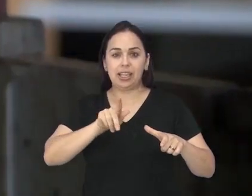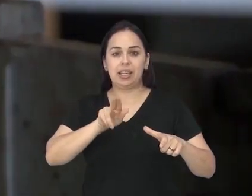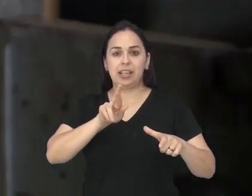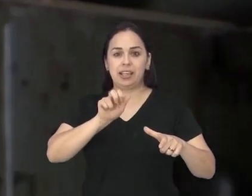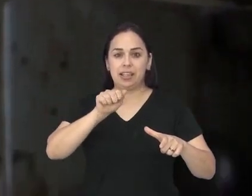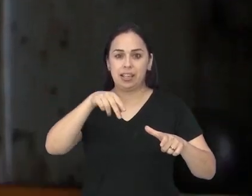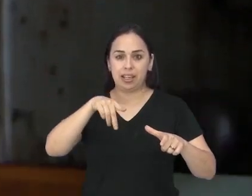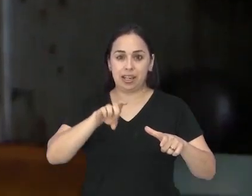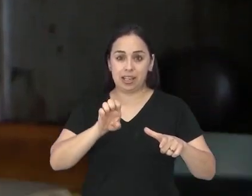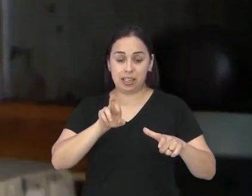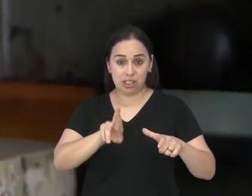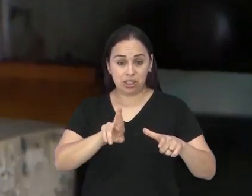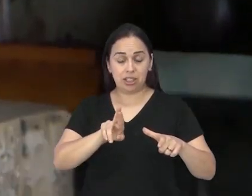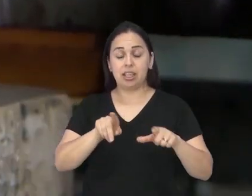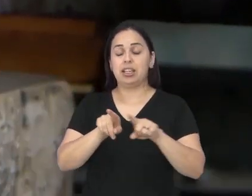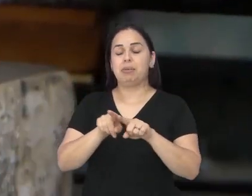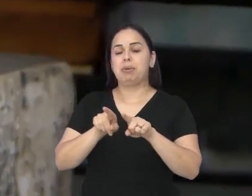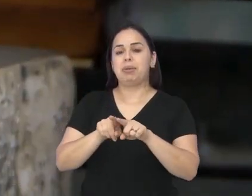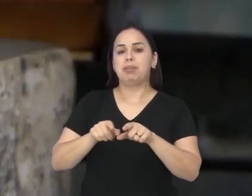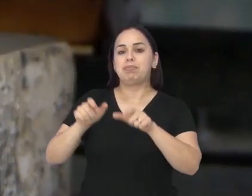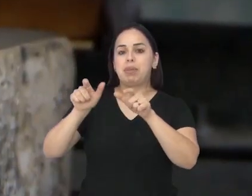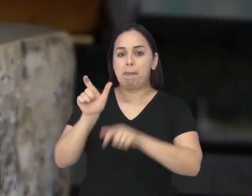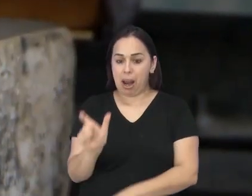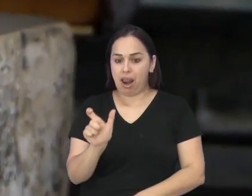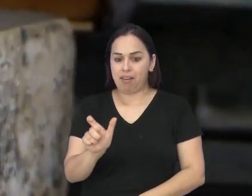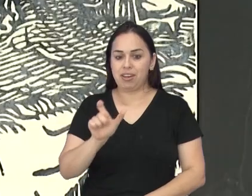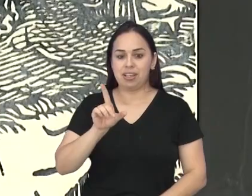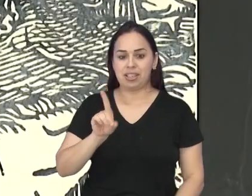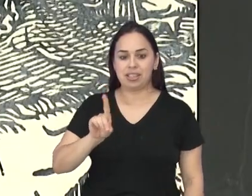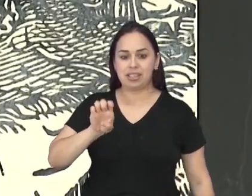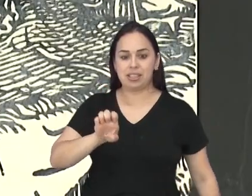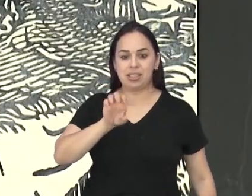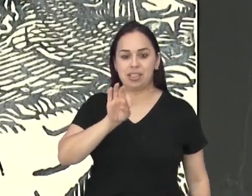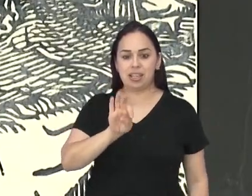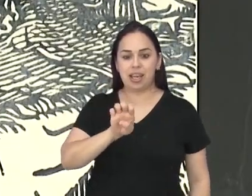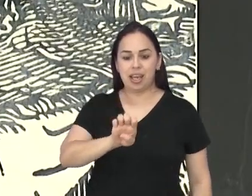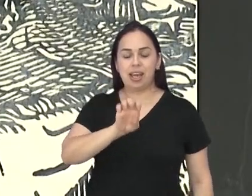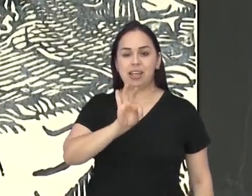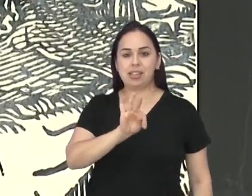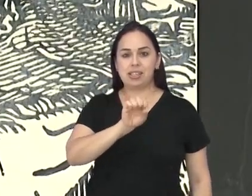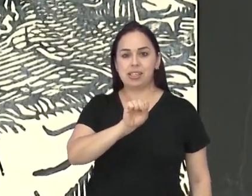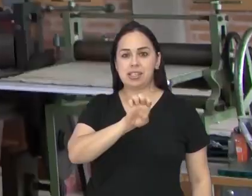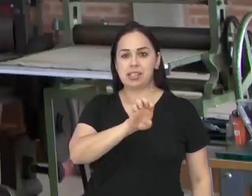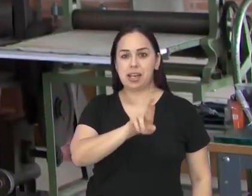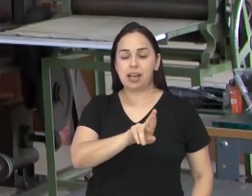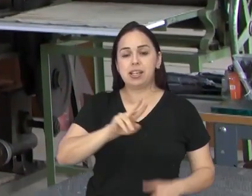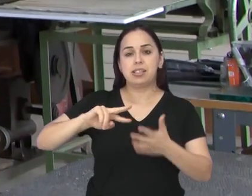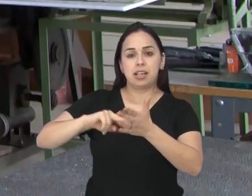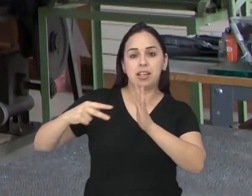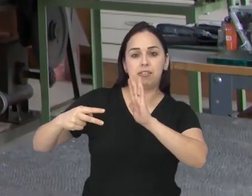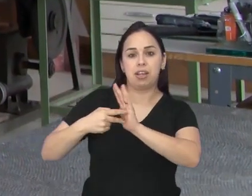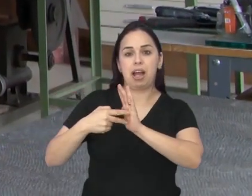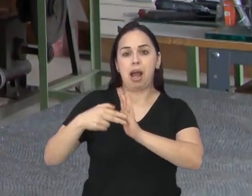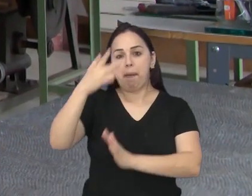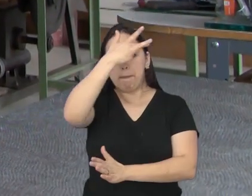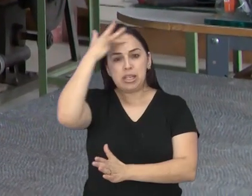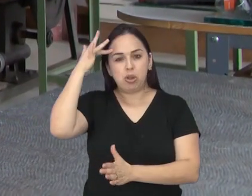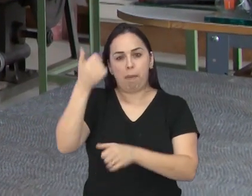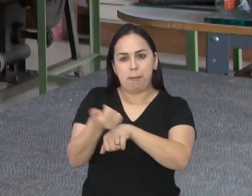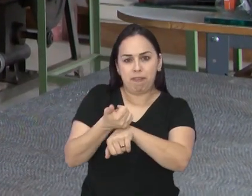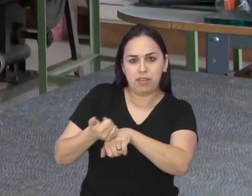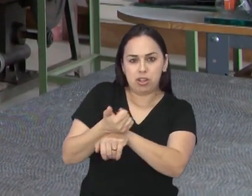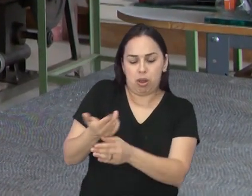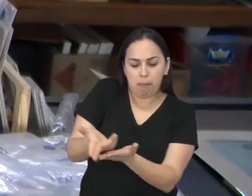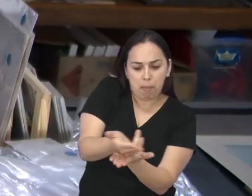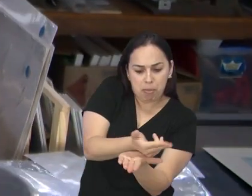De Etzer é uma expressão em holandês que designa uma pessoa que trabalha com gravura. E tudo aqui começou com o ateliê